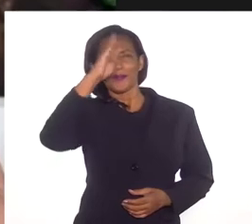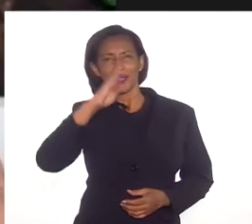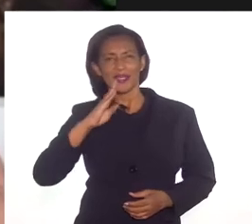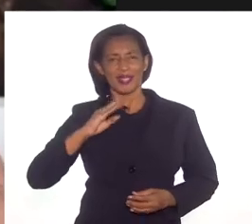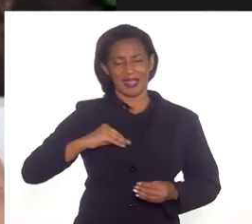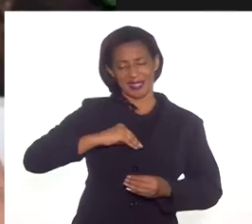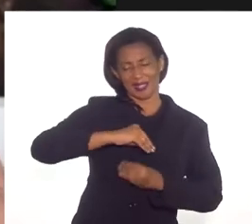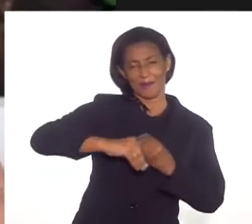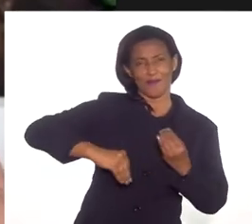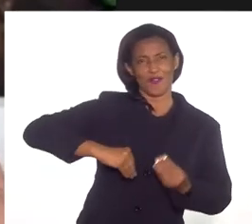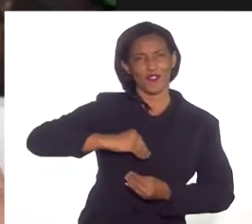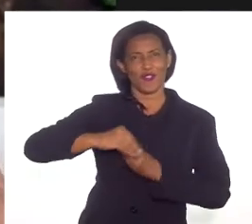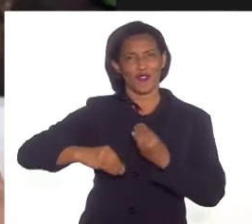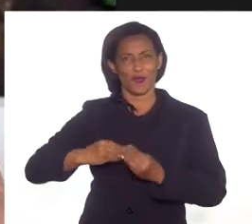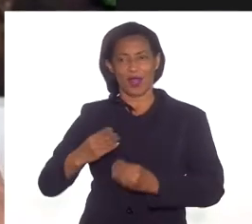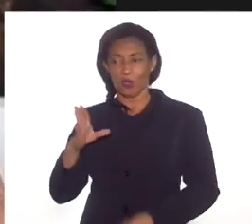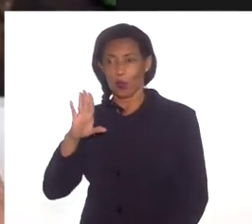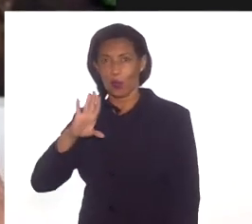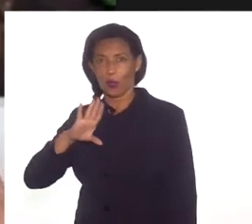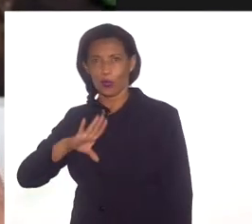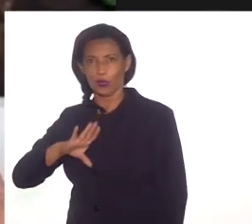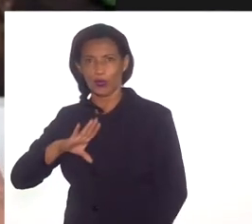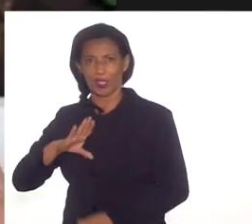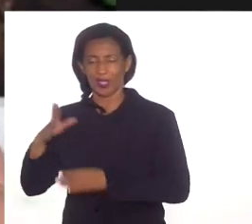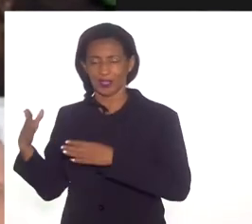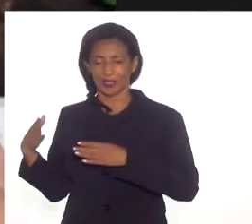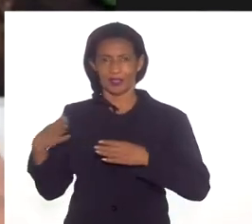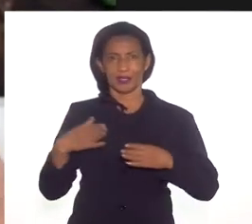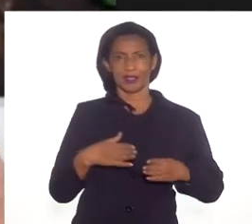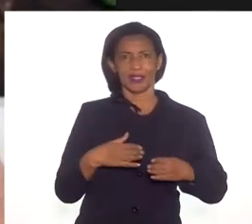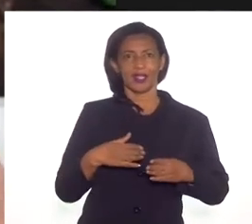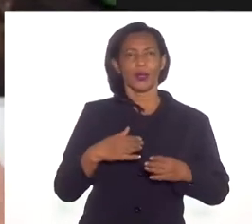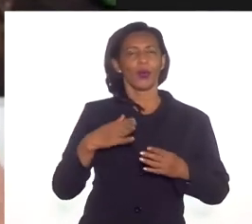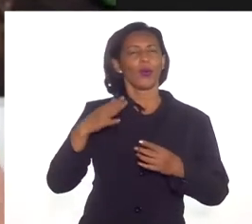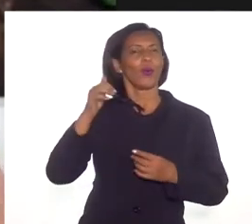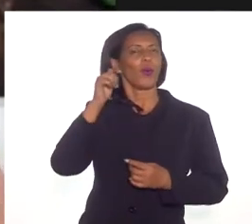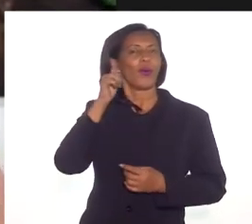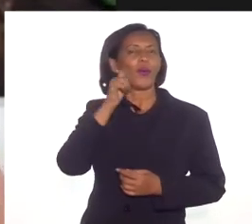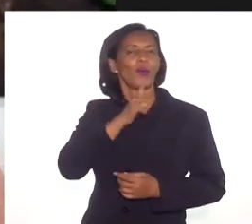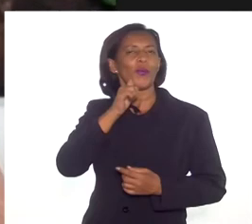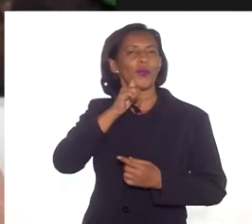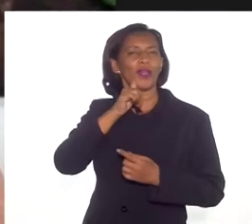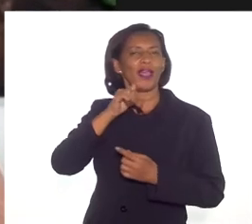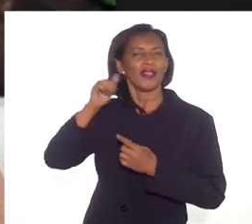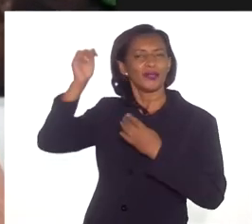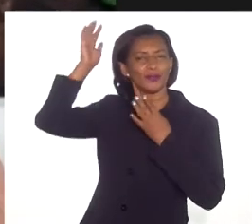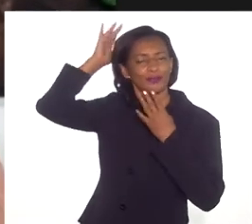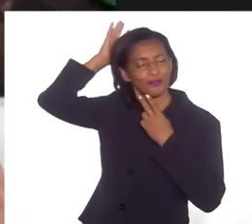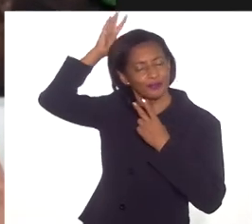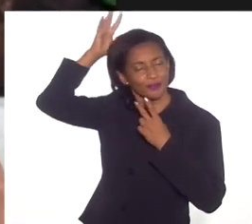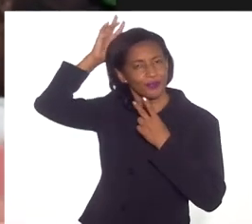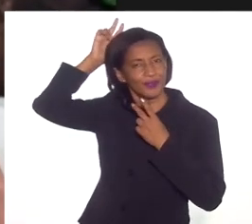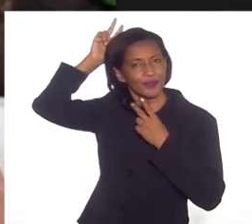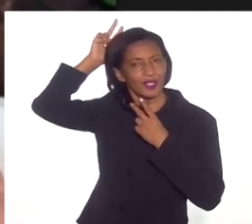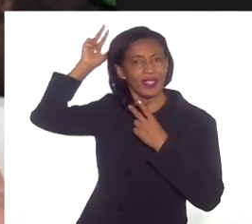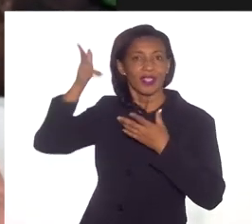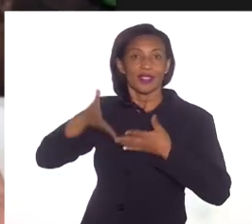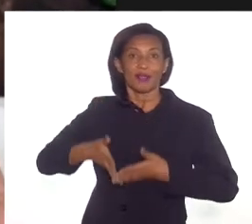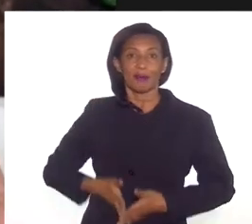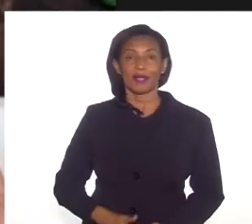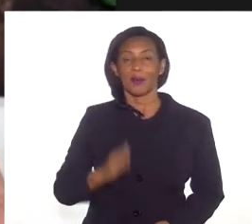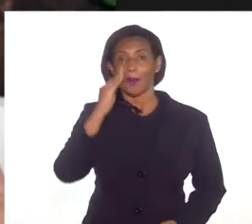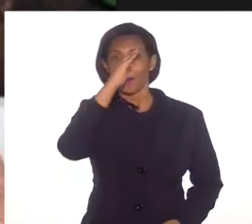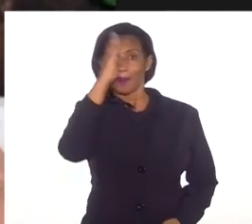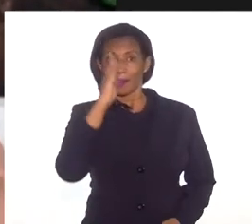brasileiro, né? É a junção desse português com as indígenas Tupinambá, vai gerar o